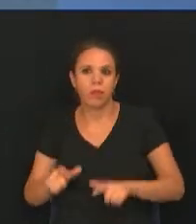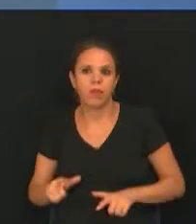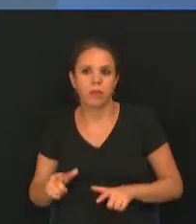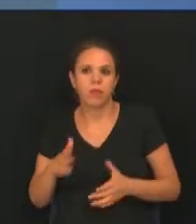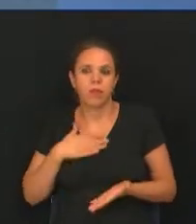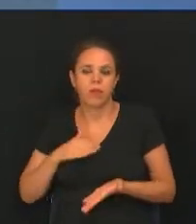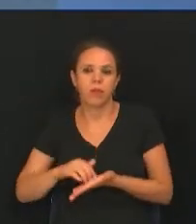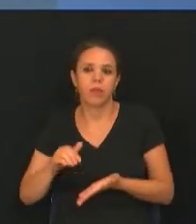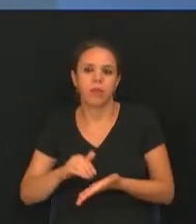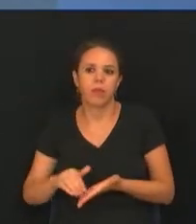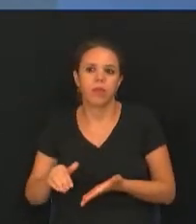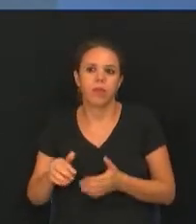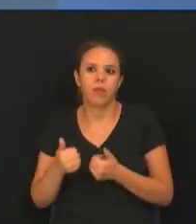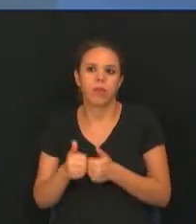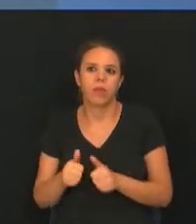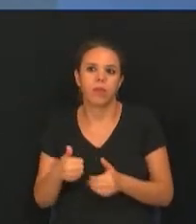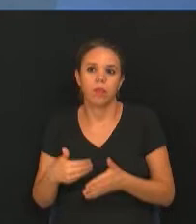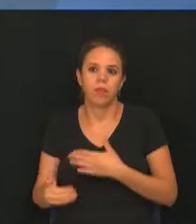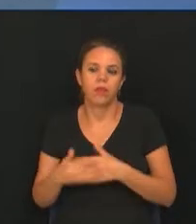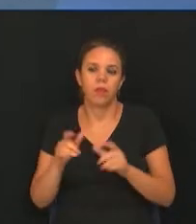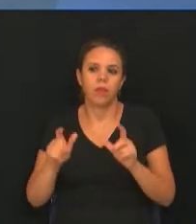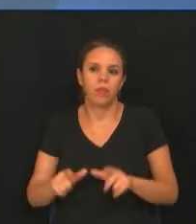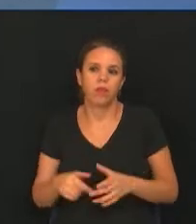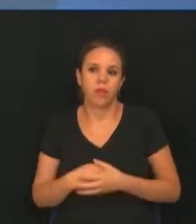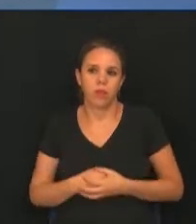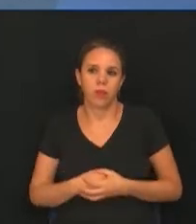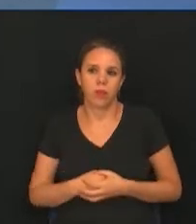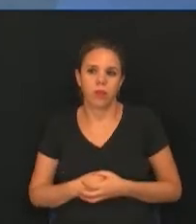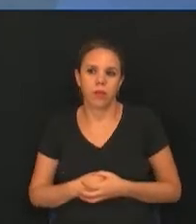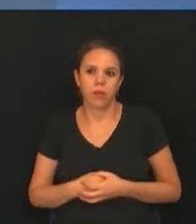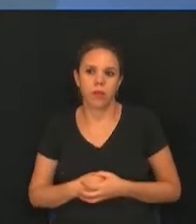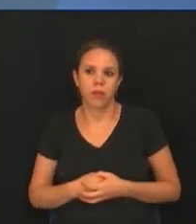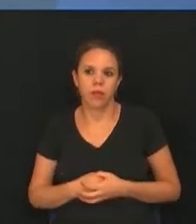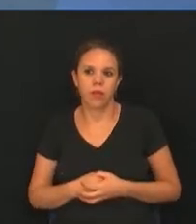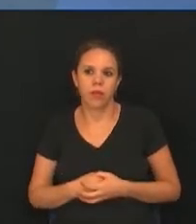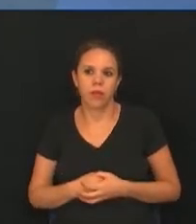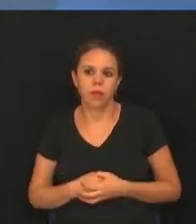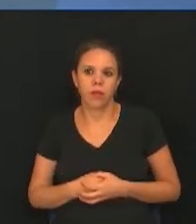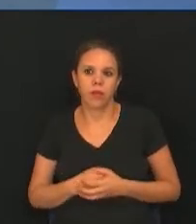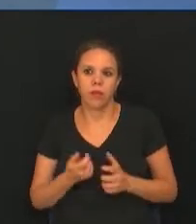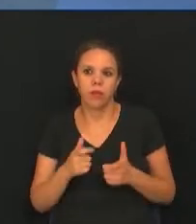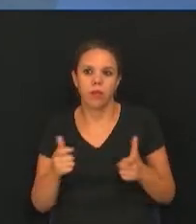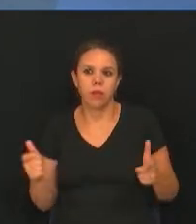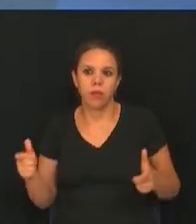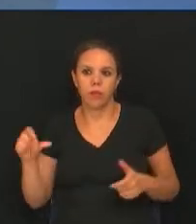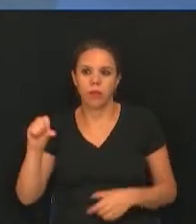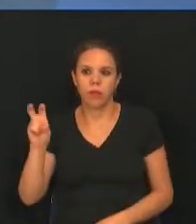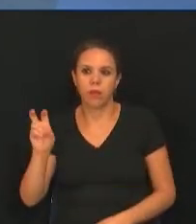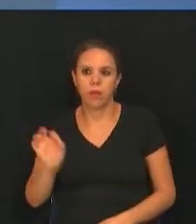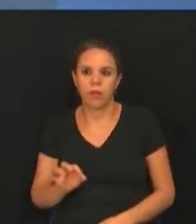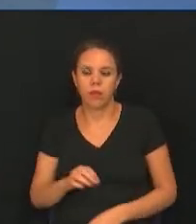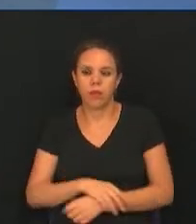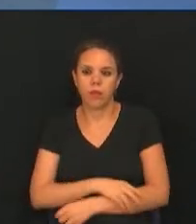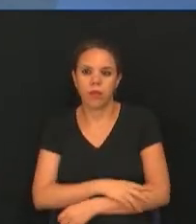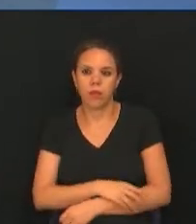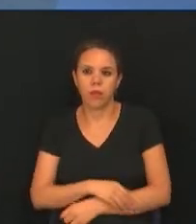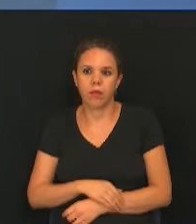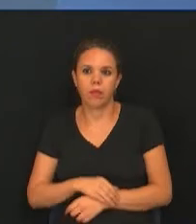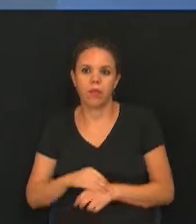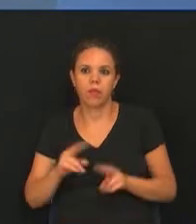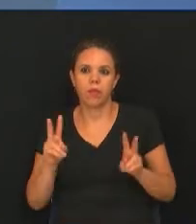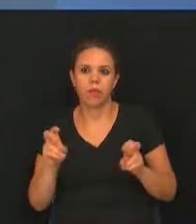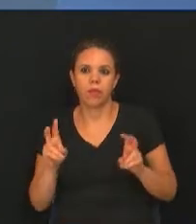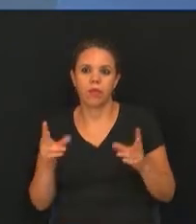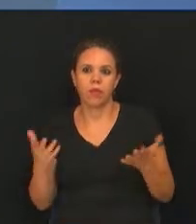escritório, seja numa padaria, seja onde for, né? Mas o grosso mesmo, 95% das questões, a gente trata